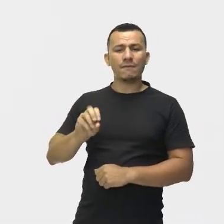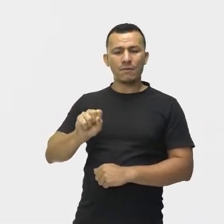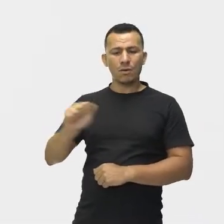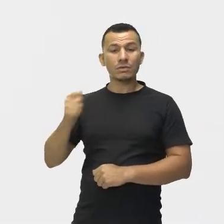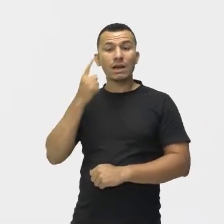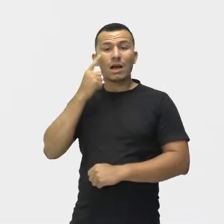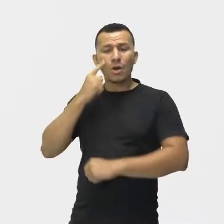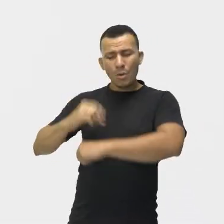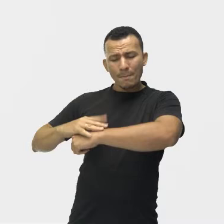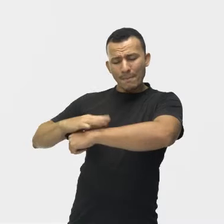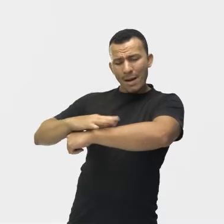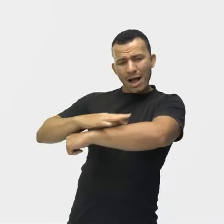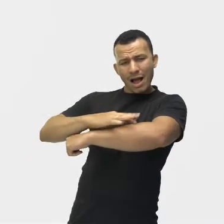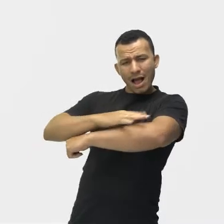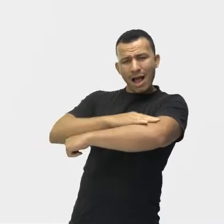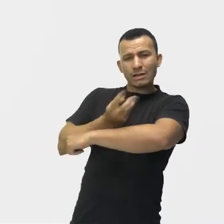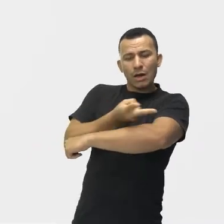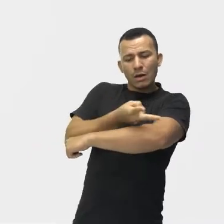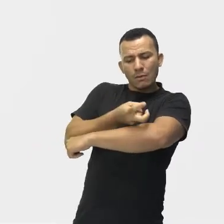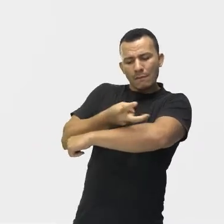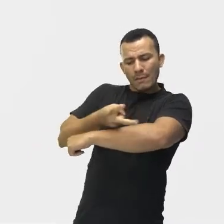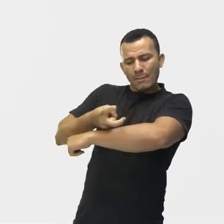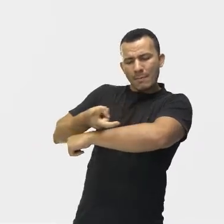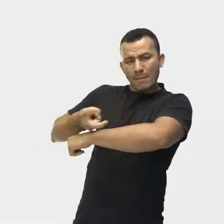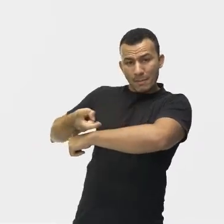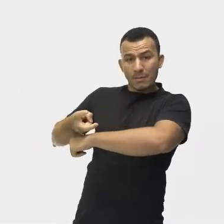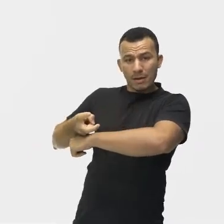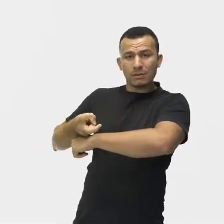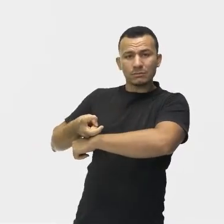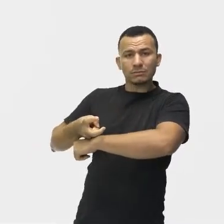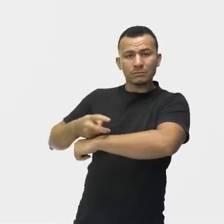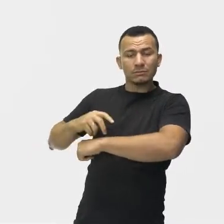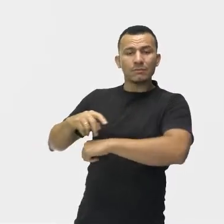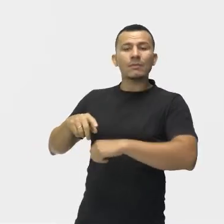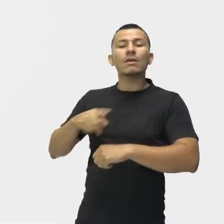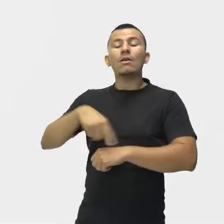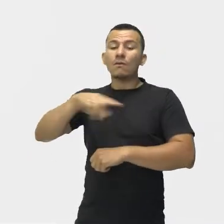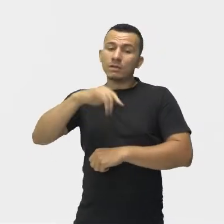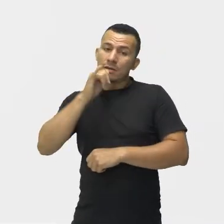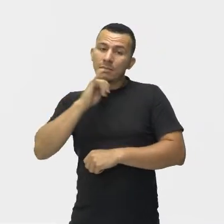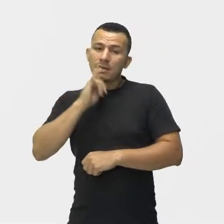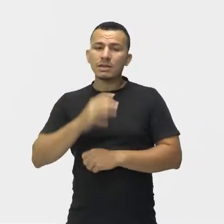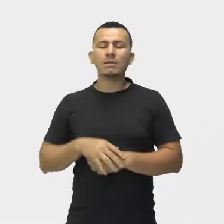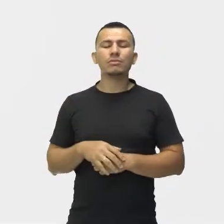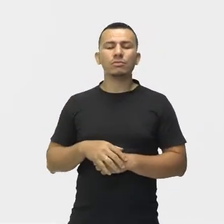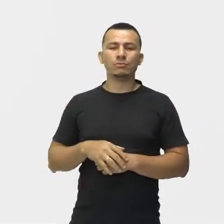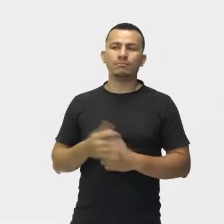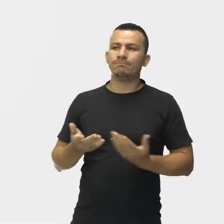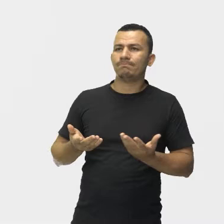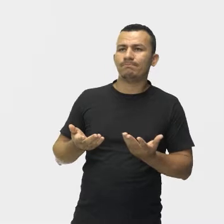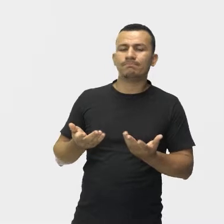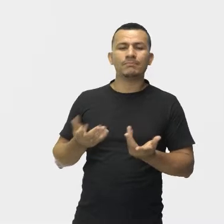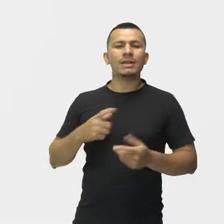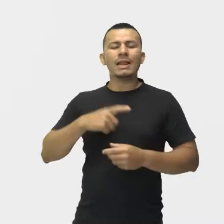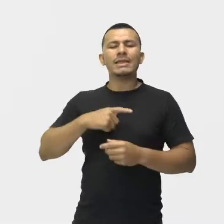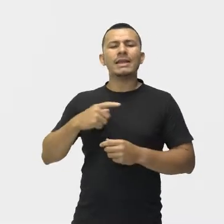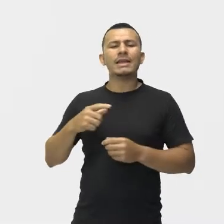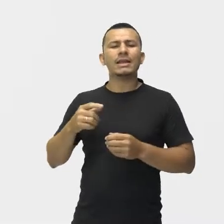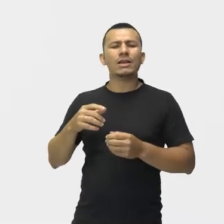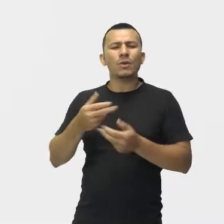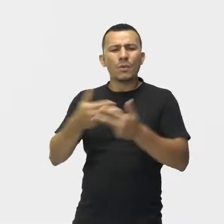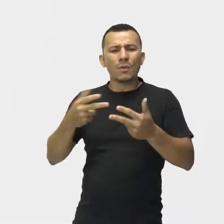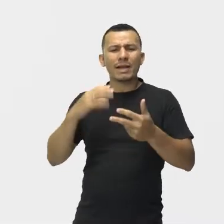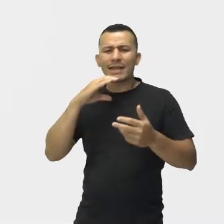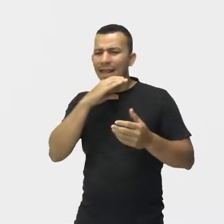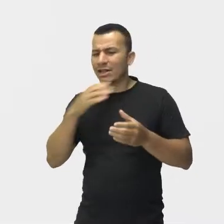estar espalhadas, captando essas mensagens, né? Até mesmo você encosta sem querer, em algo quente.